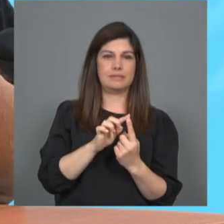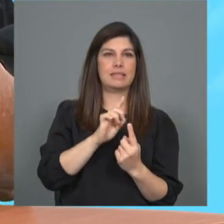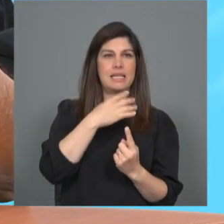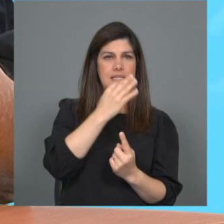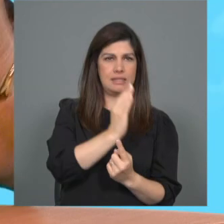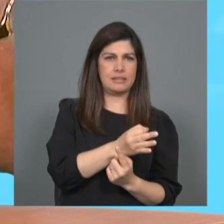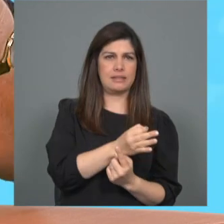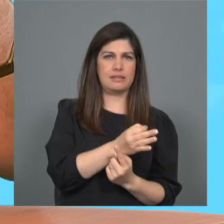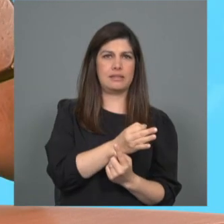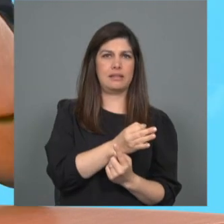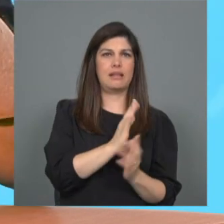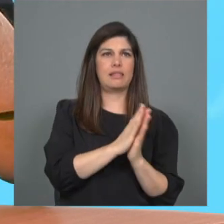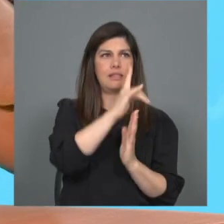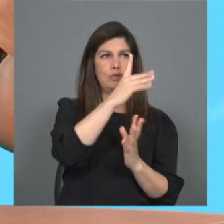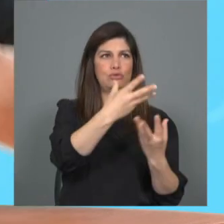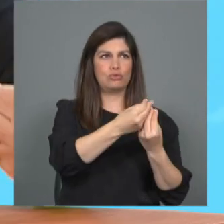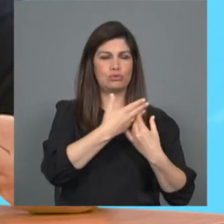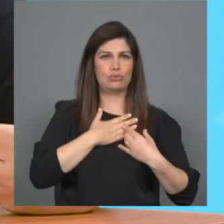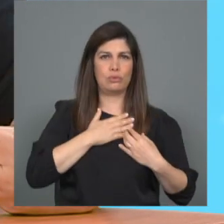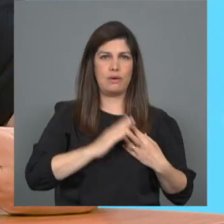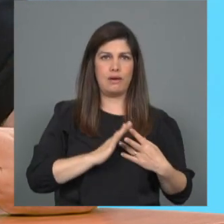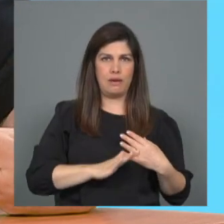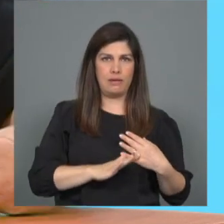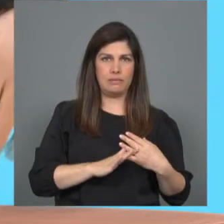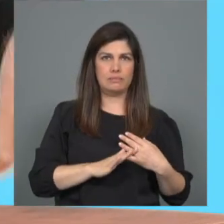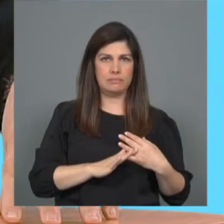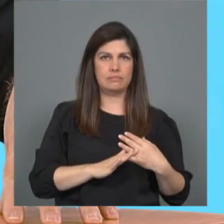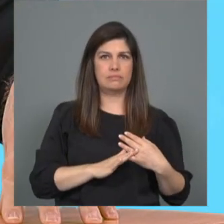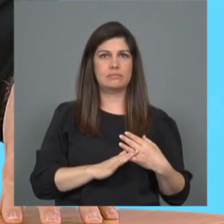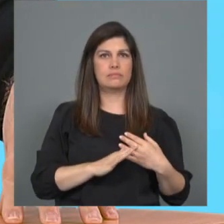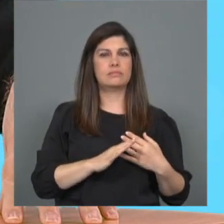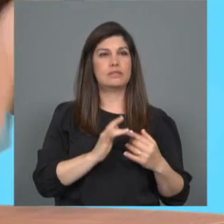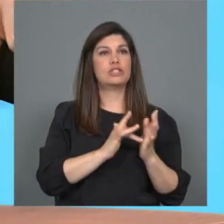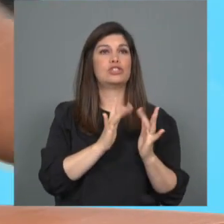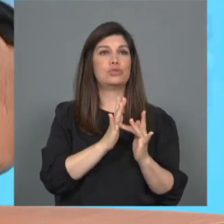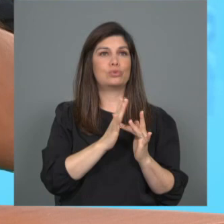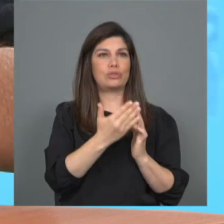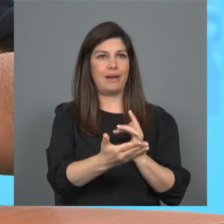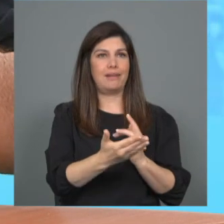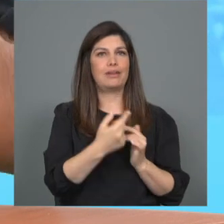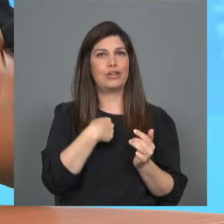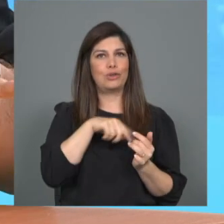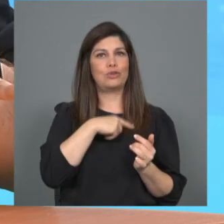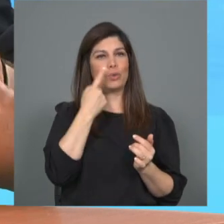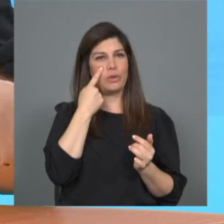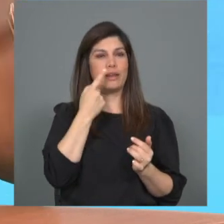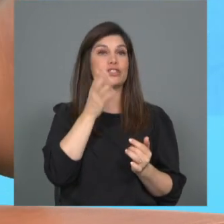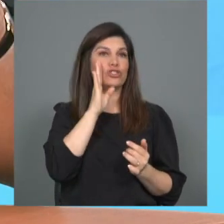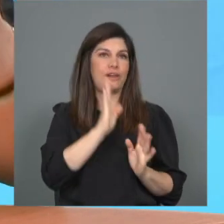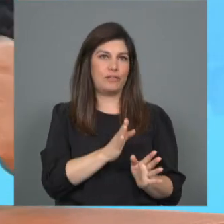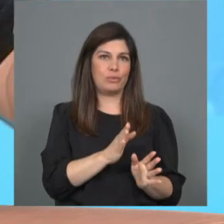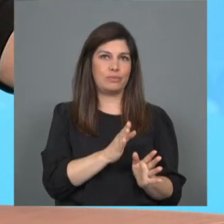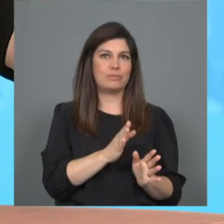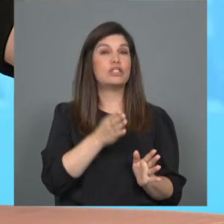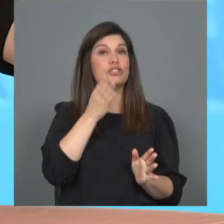certeza de que Deus está connosco e que veio estar connosco em Jesus. Já o conhecemos. Isso já nós vimos. E também